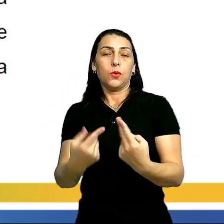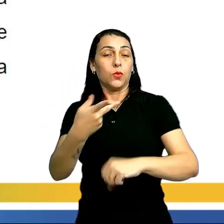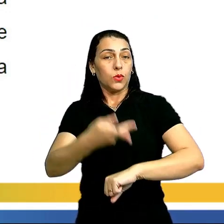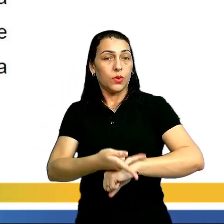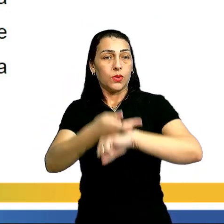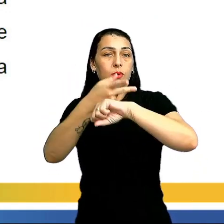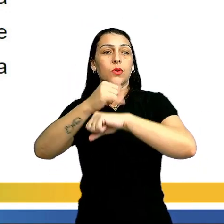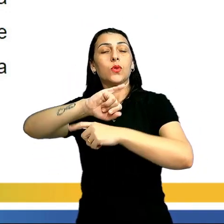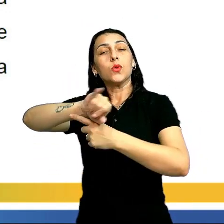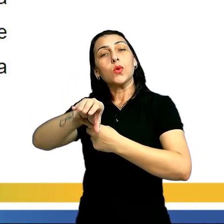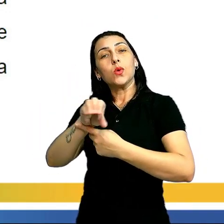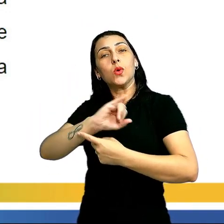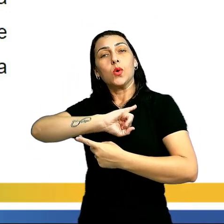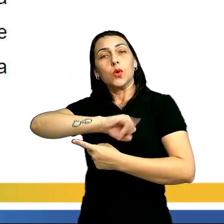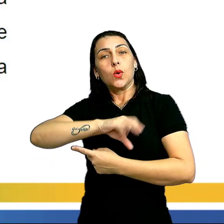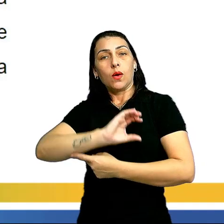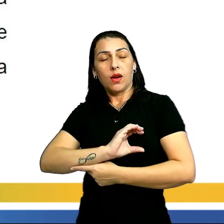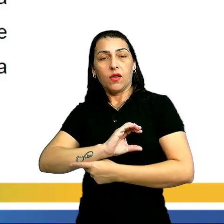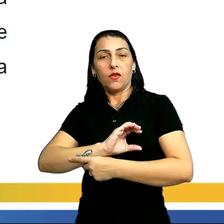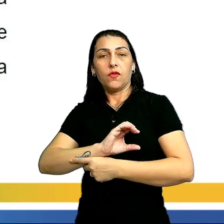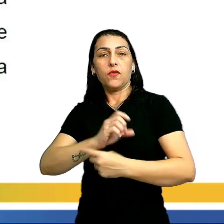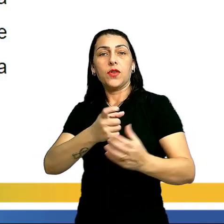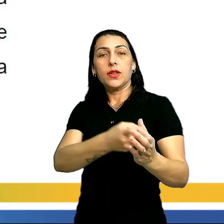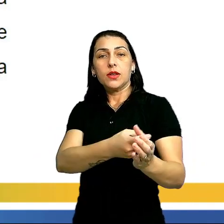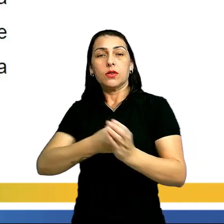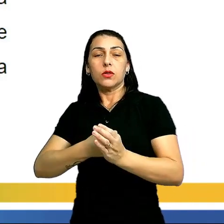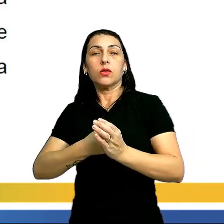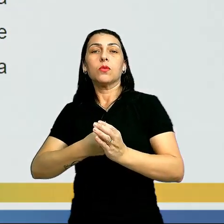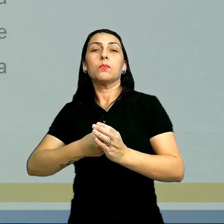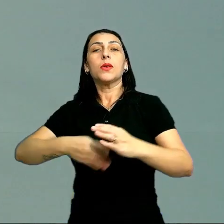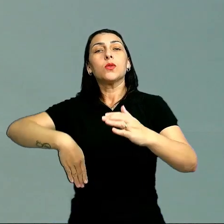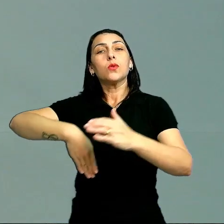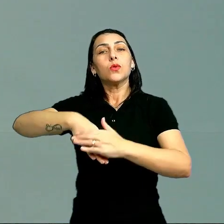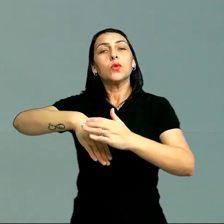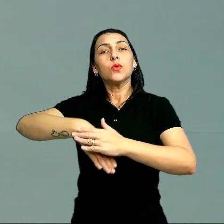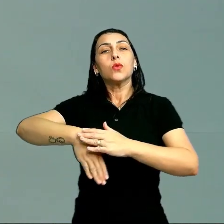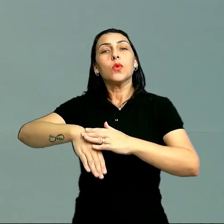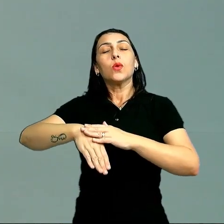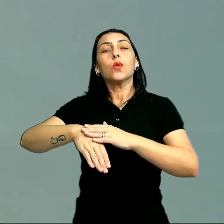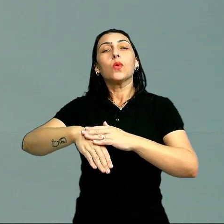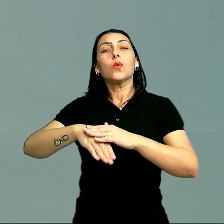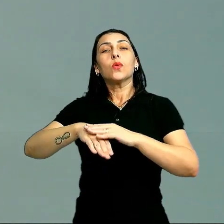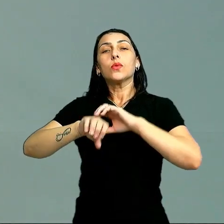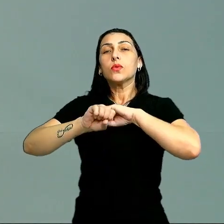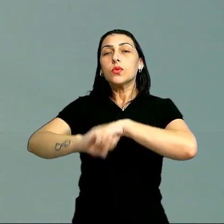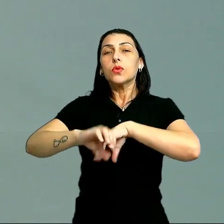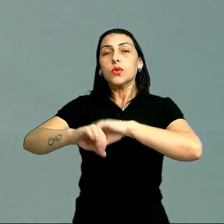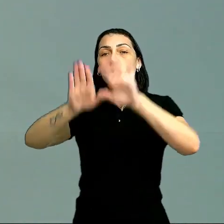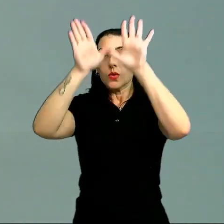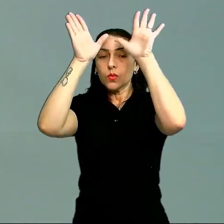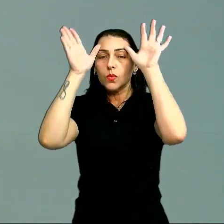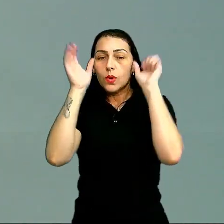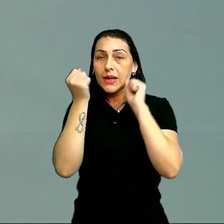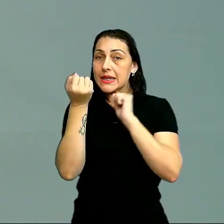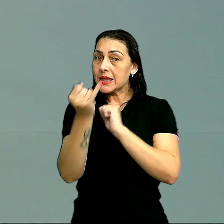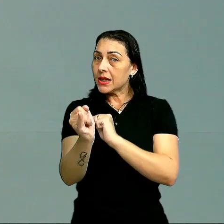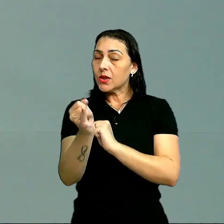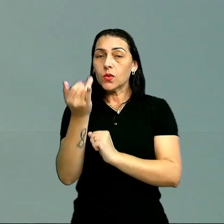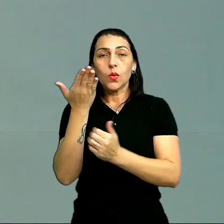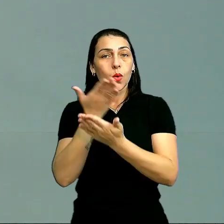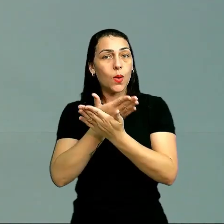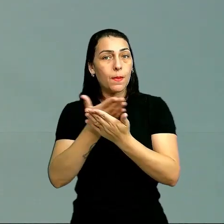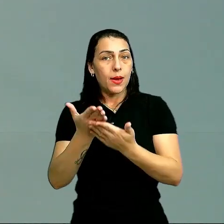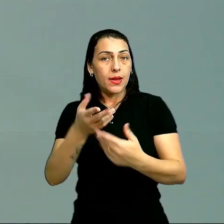torcida, a escola João Calvino é suspensa dos Jogos Estudantis do Acre. Então, assim, se você não